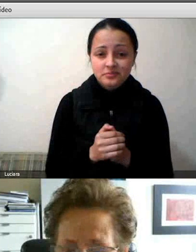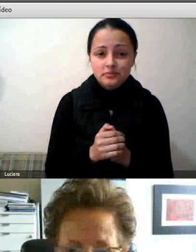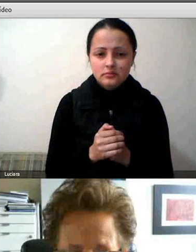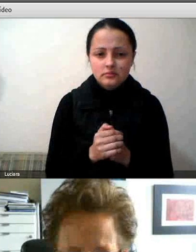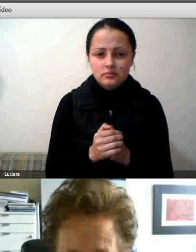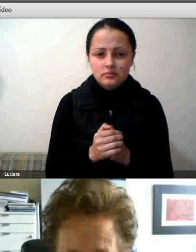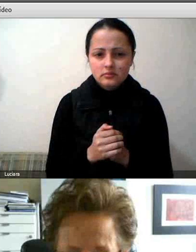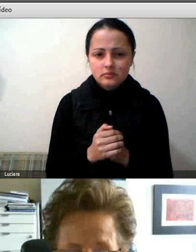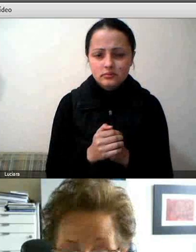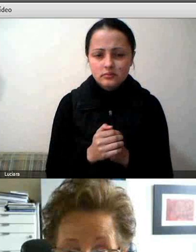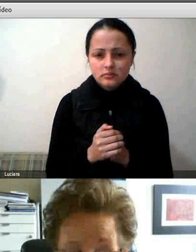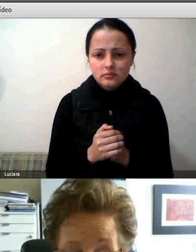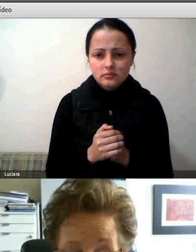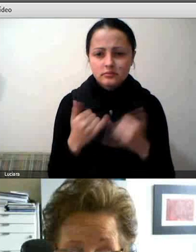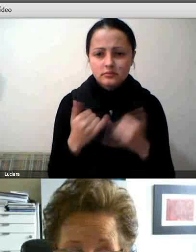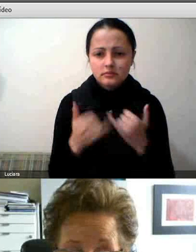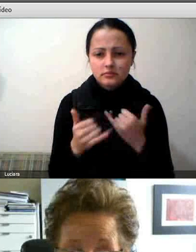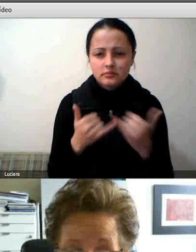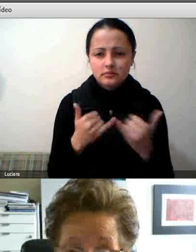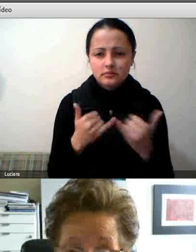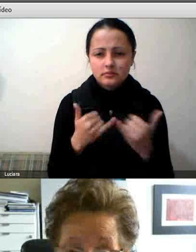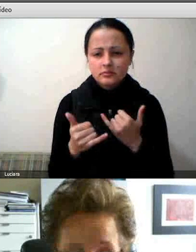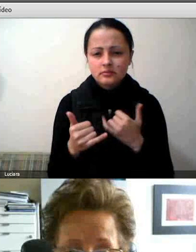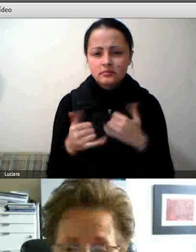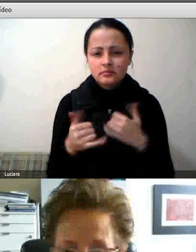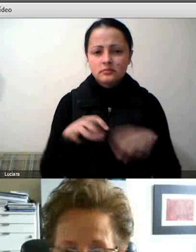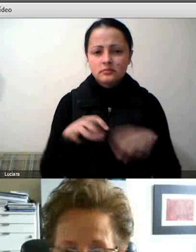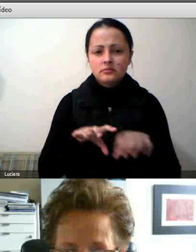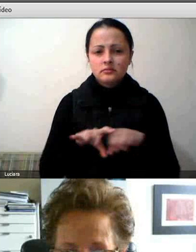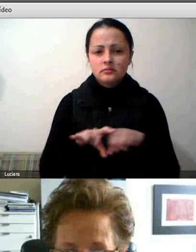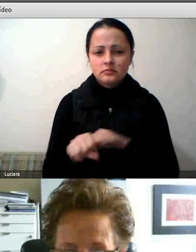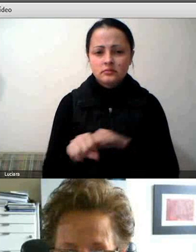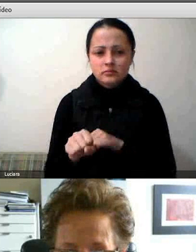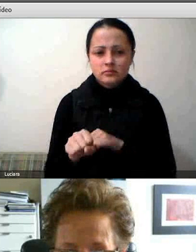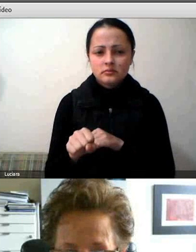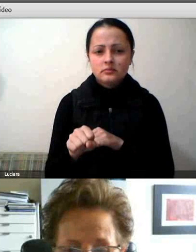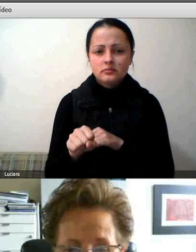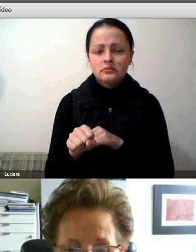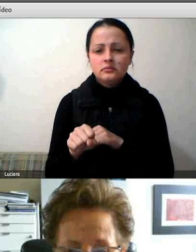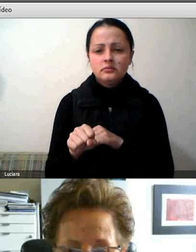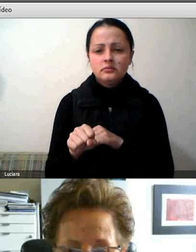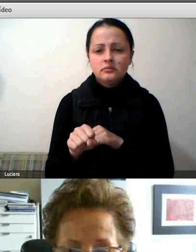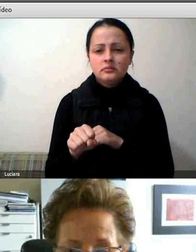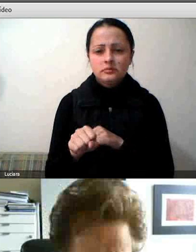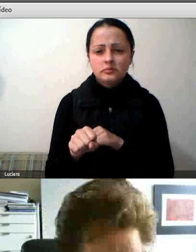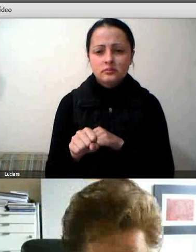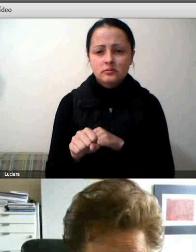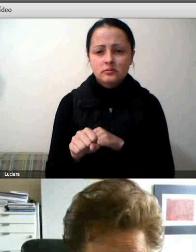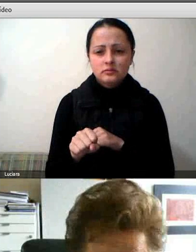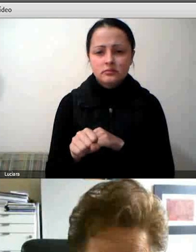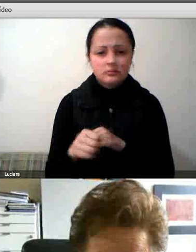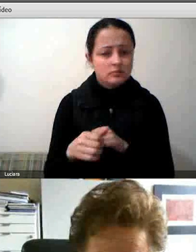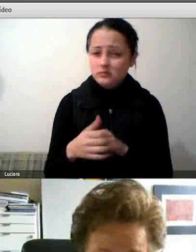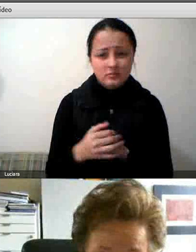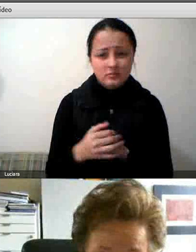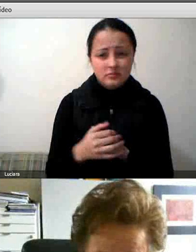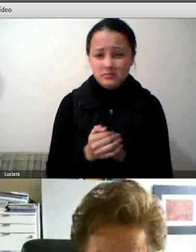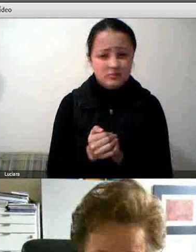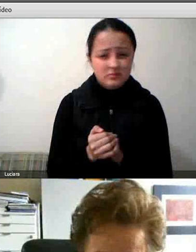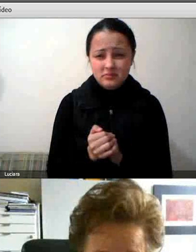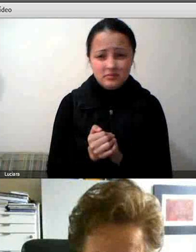seu planejamento e execução diária, esses recursos. Então, a formação